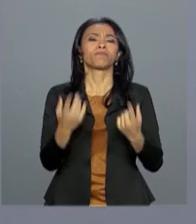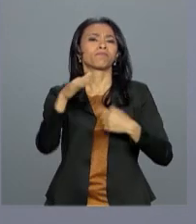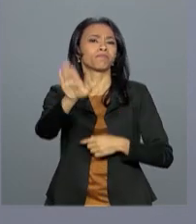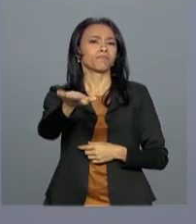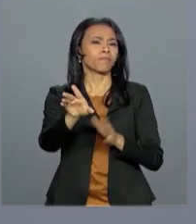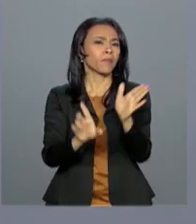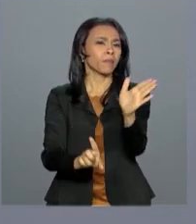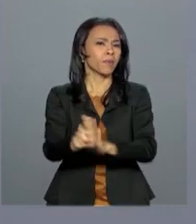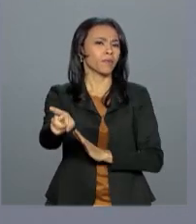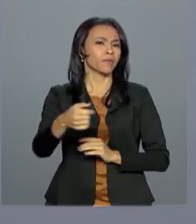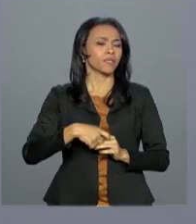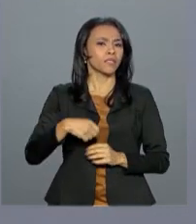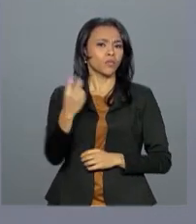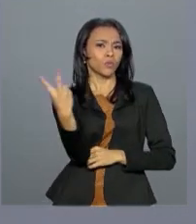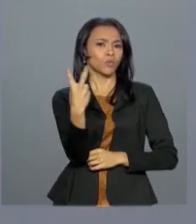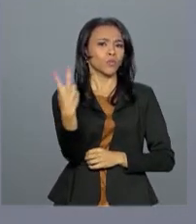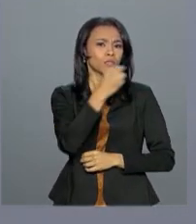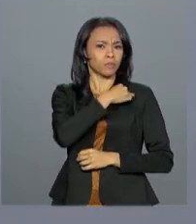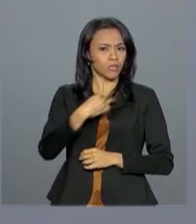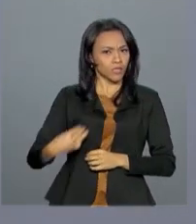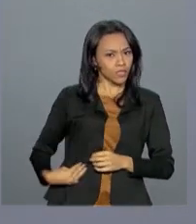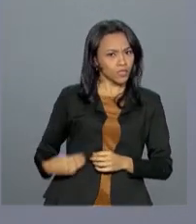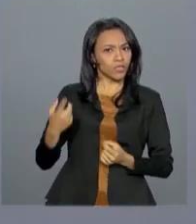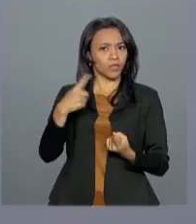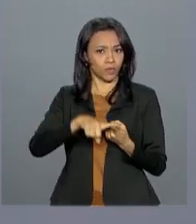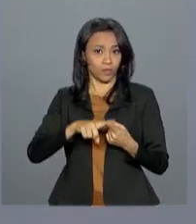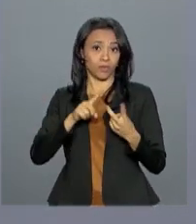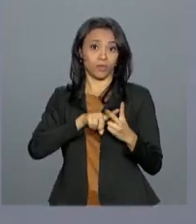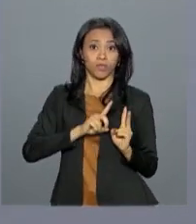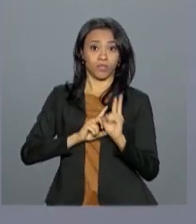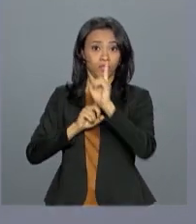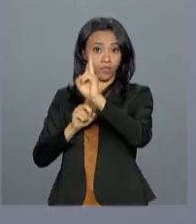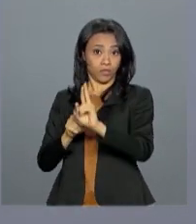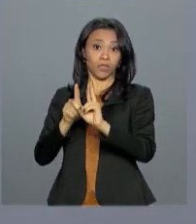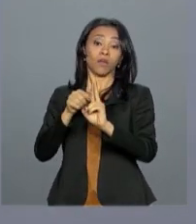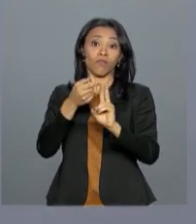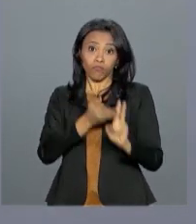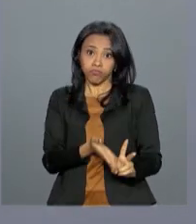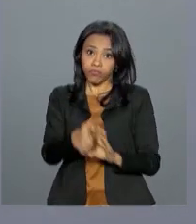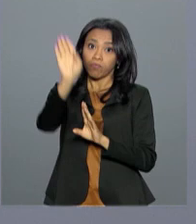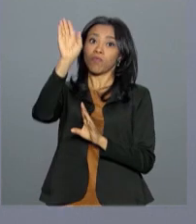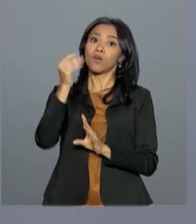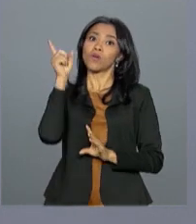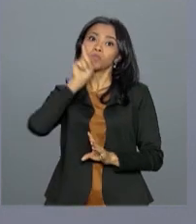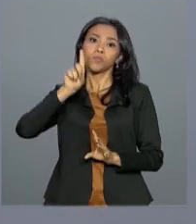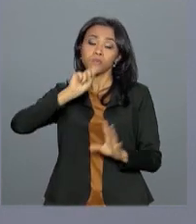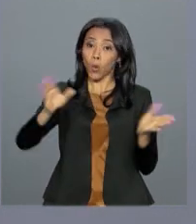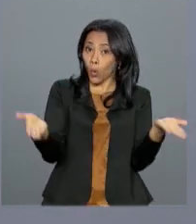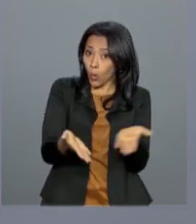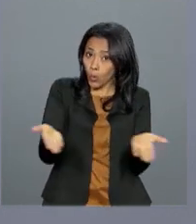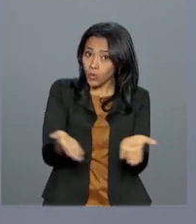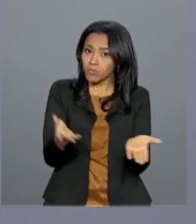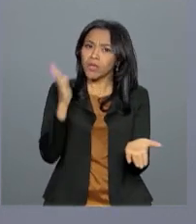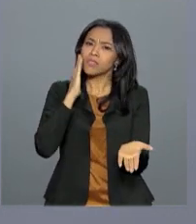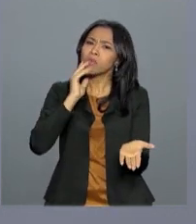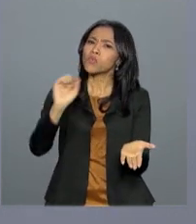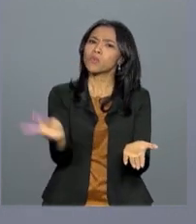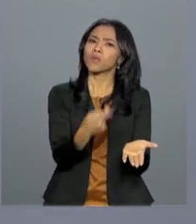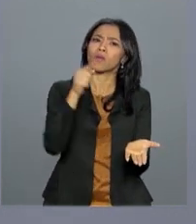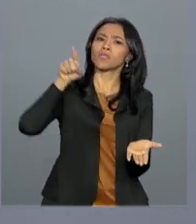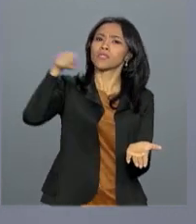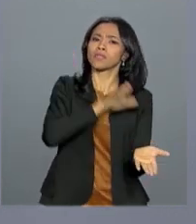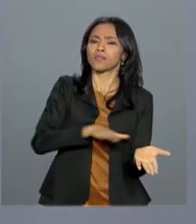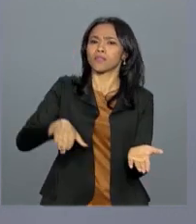ministros das relações exteriores e dos direitos humanos aloísio nunes e gustavo rocha estão nos estados unidos hoje para acompanhar o caso daquelas crianças